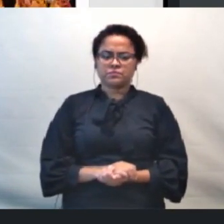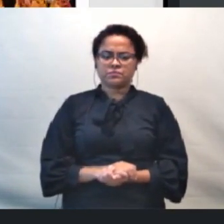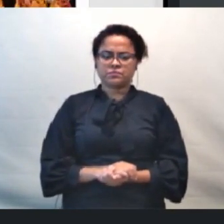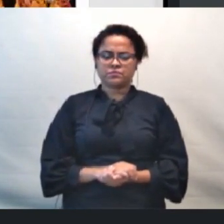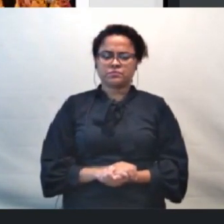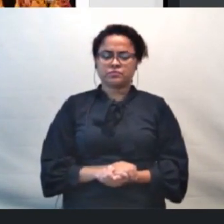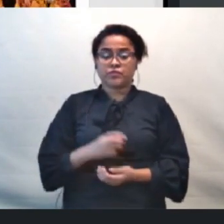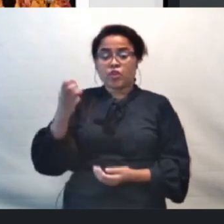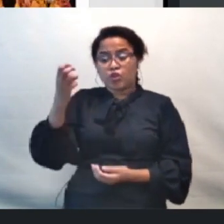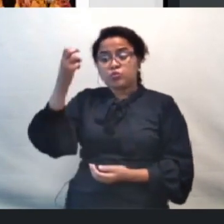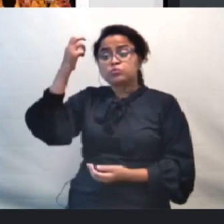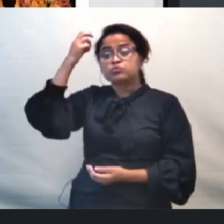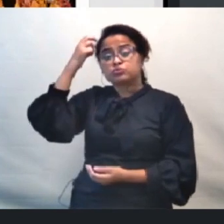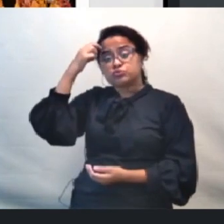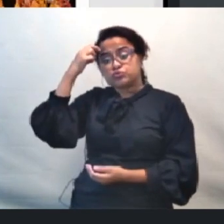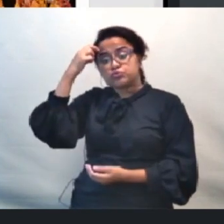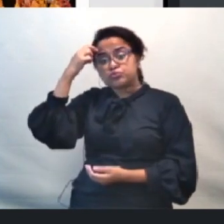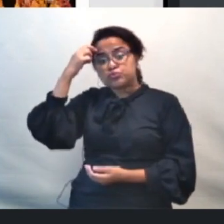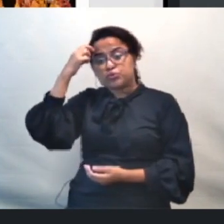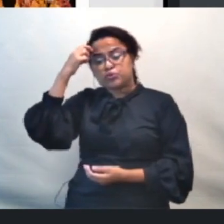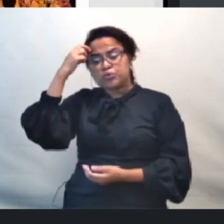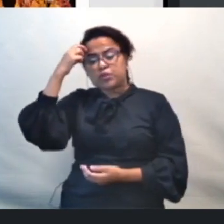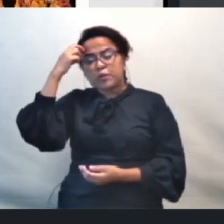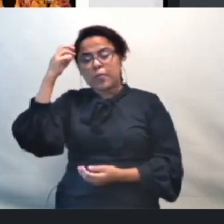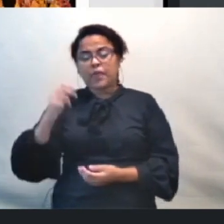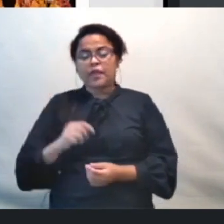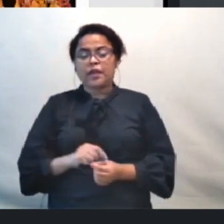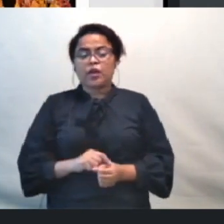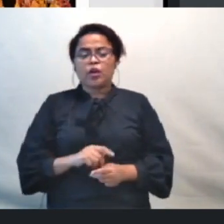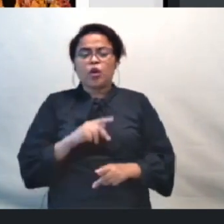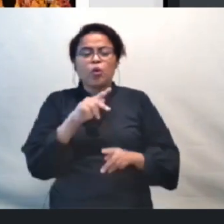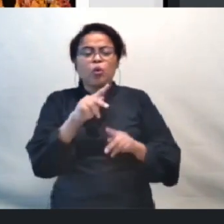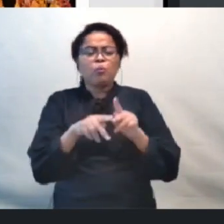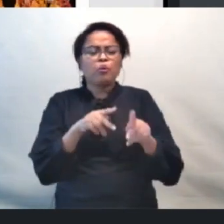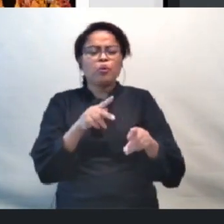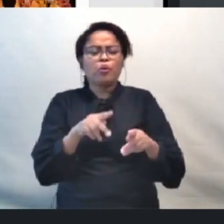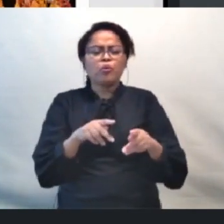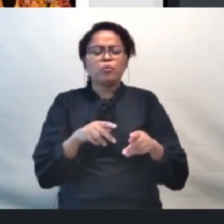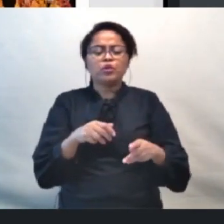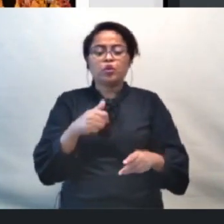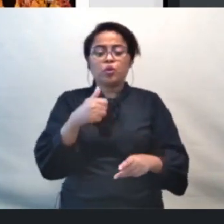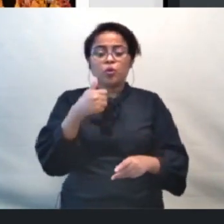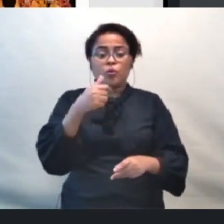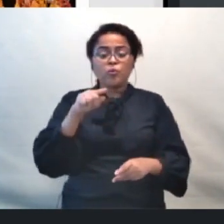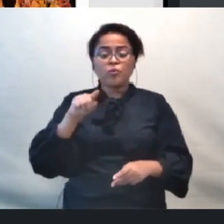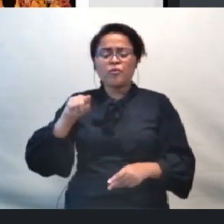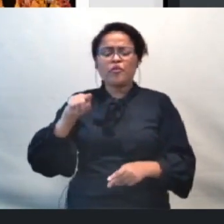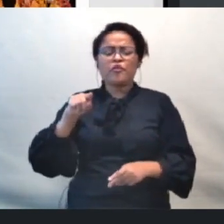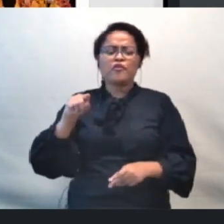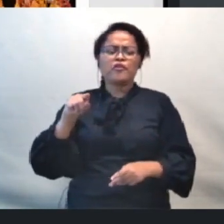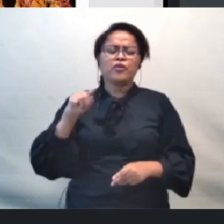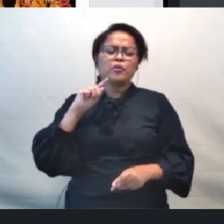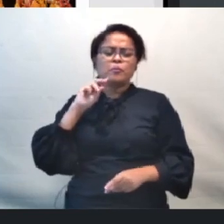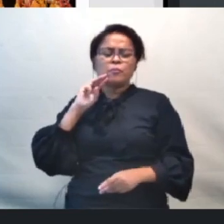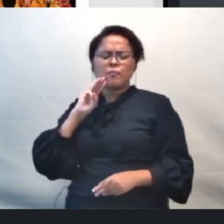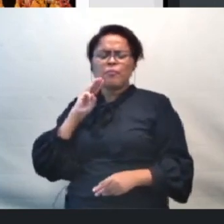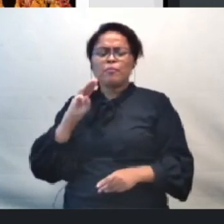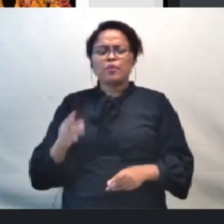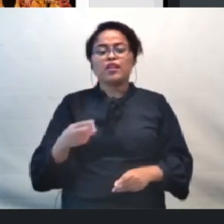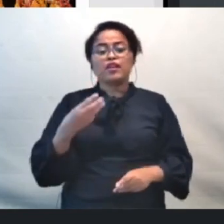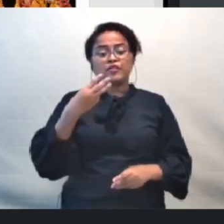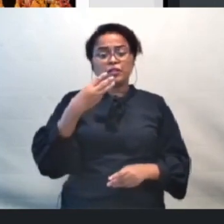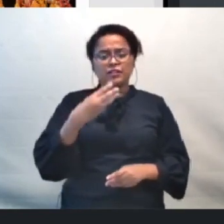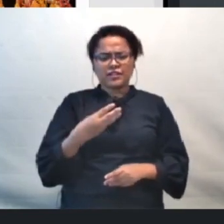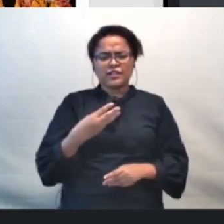Na cultura, o público, mais de 1,3 milhão de atendimentos na rede de